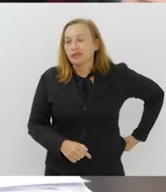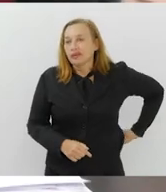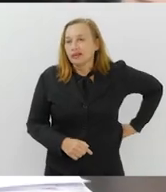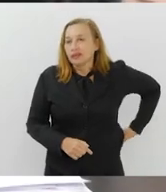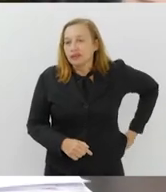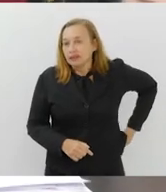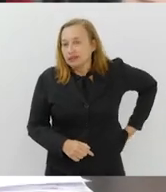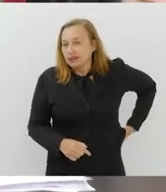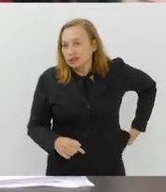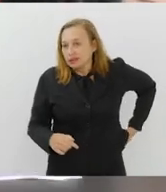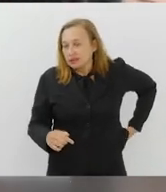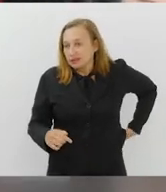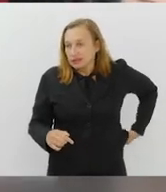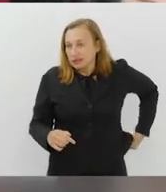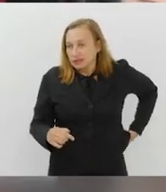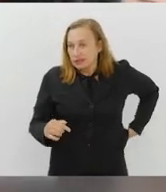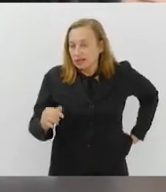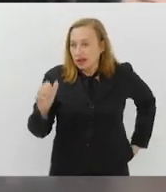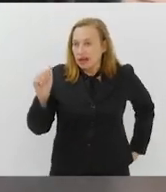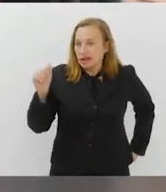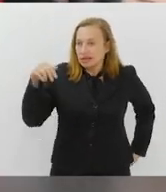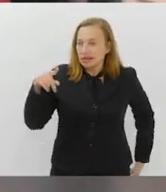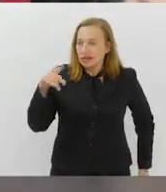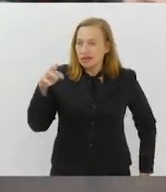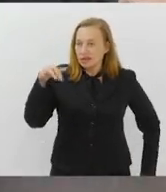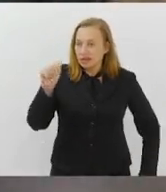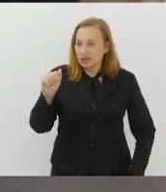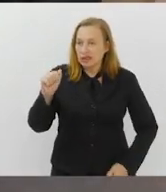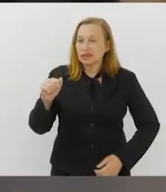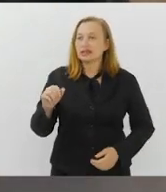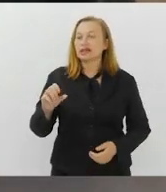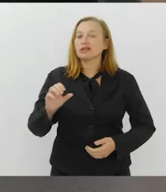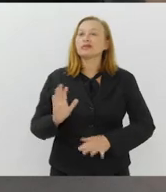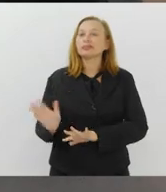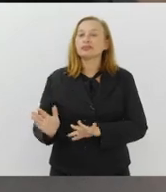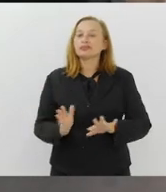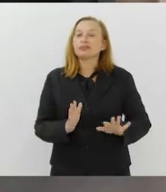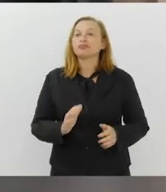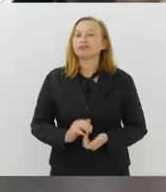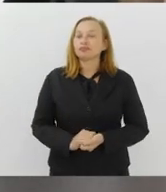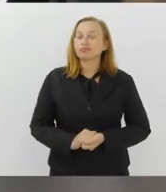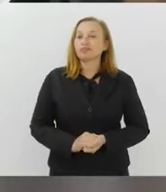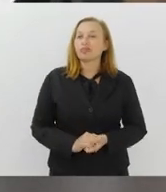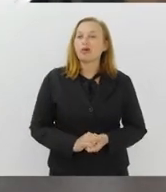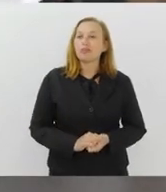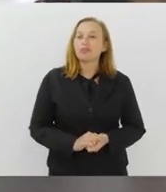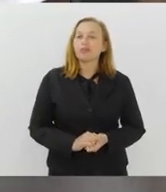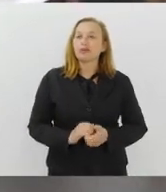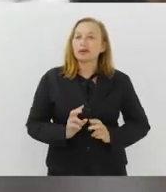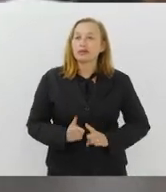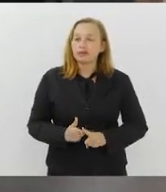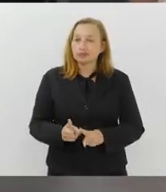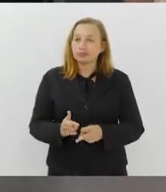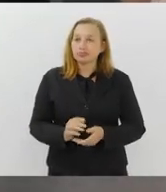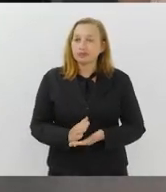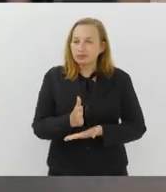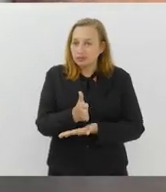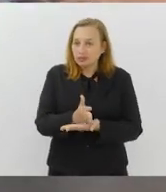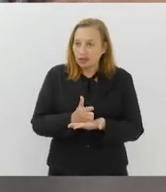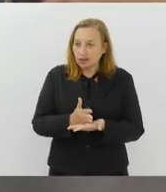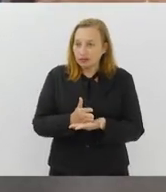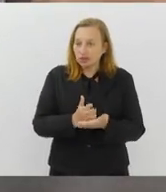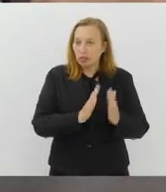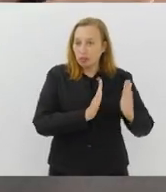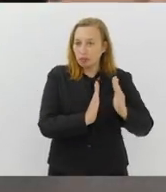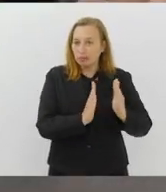Adriana Santiago Ferreira, muito obrigado. Bom, na sequência, esta primeira etapa, nós vamos dividir por etapas essa